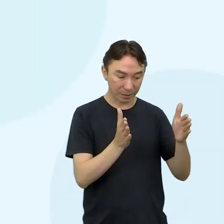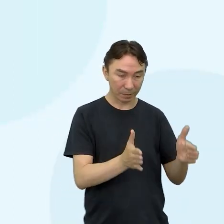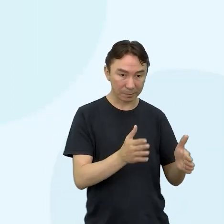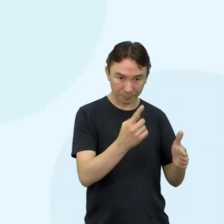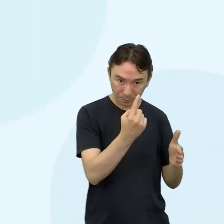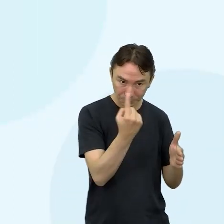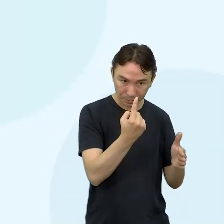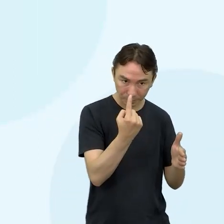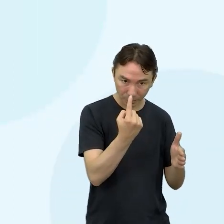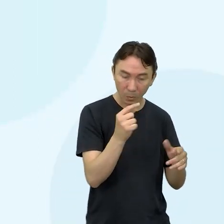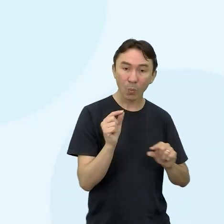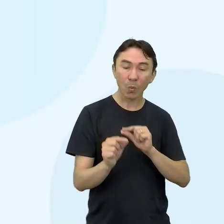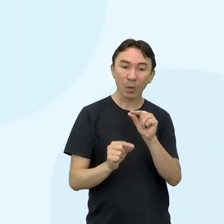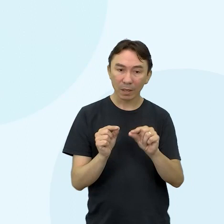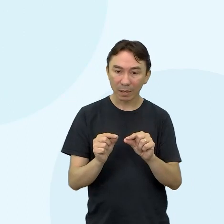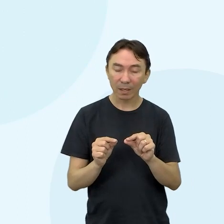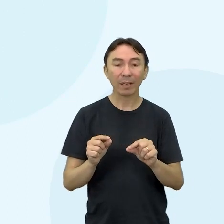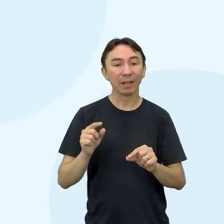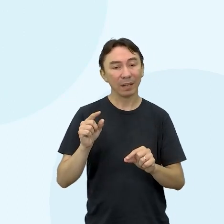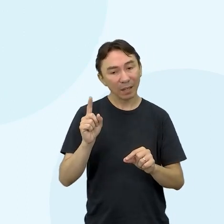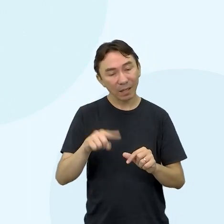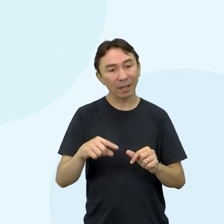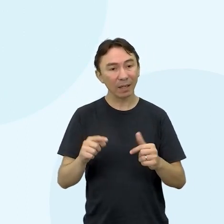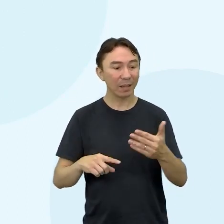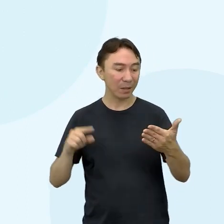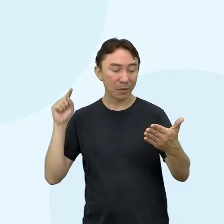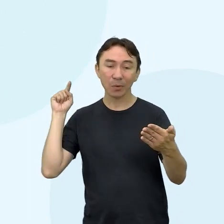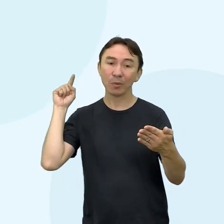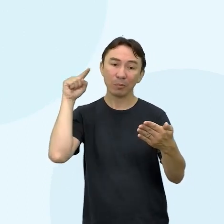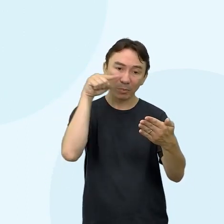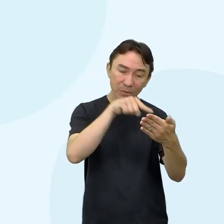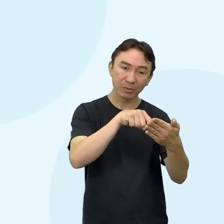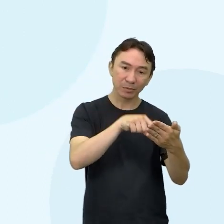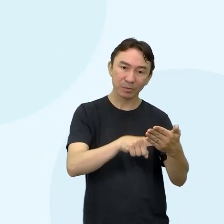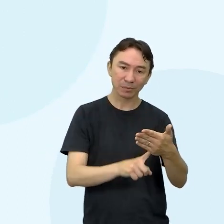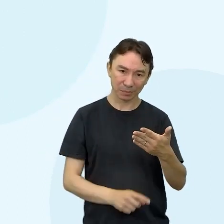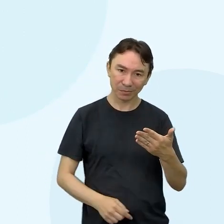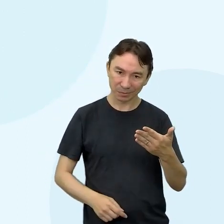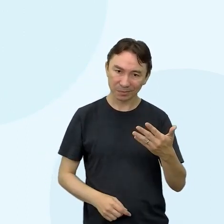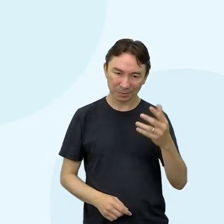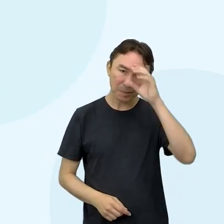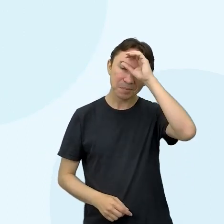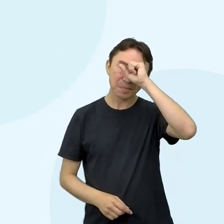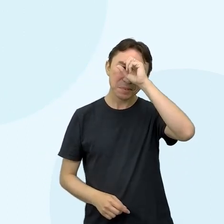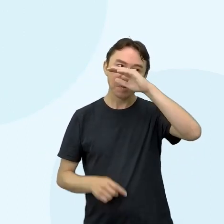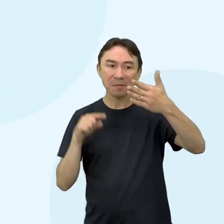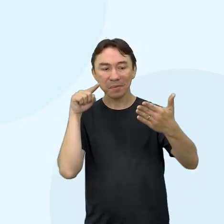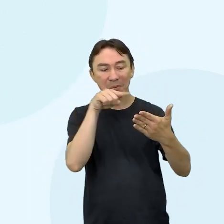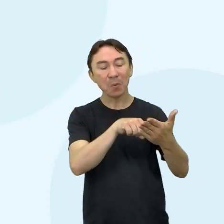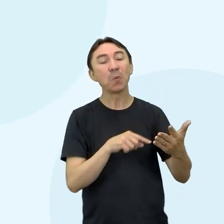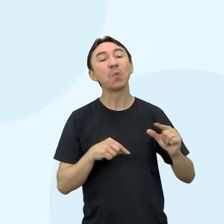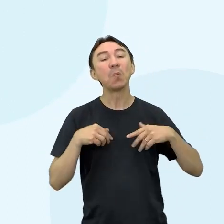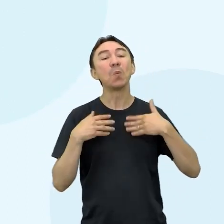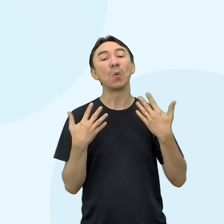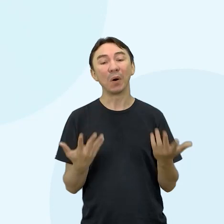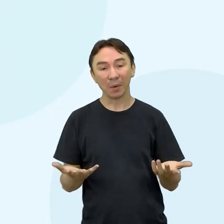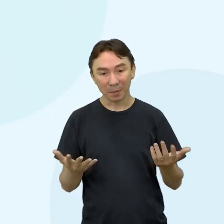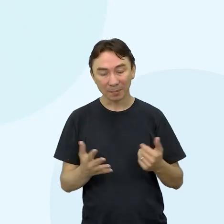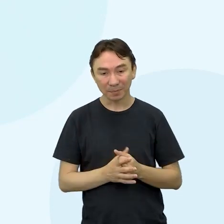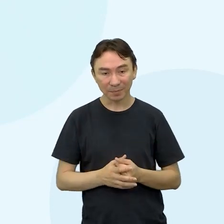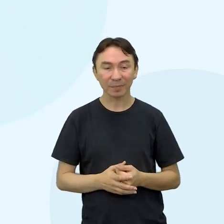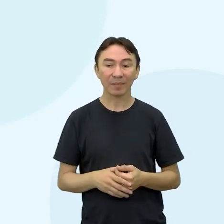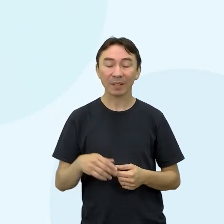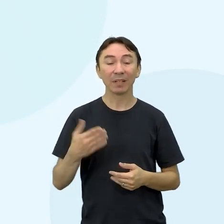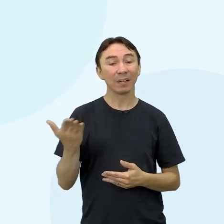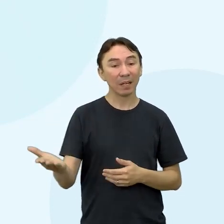etapa é aquela que diz respeito aos objetivos de aprendizagem. O que é isso? O que nós esperamos que ao final do